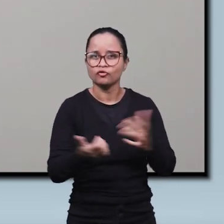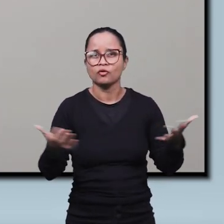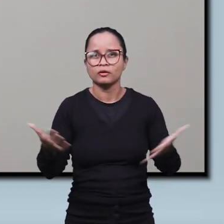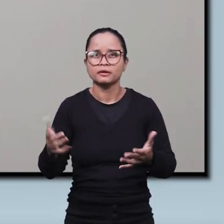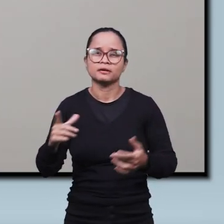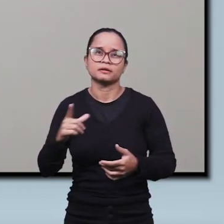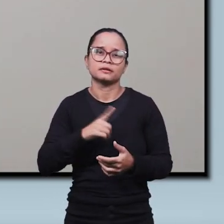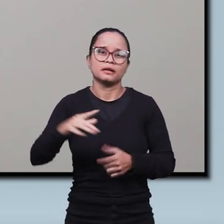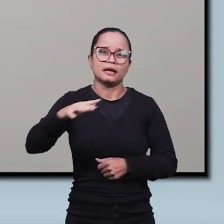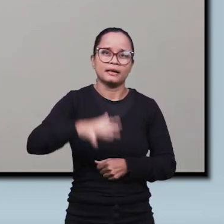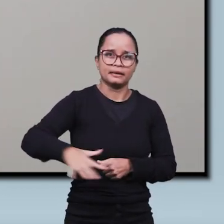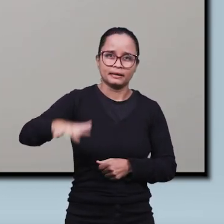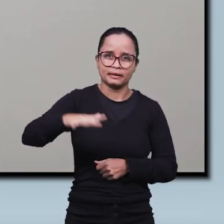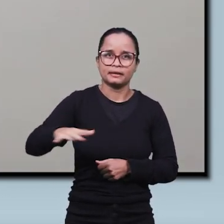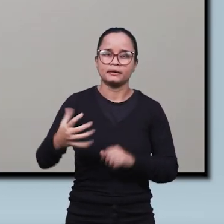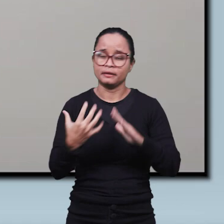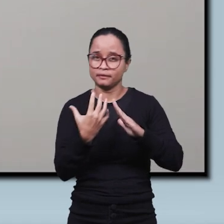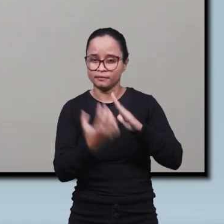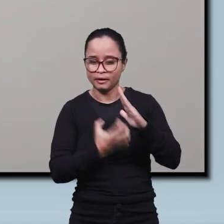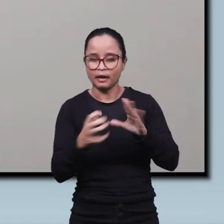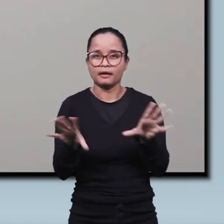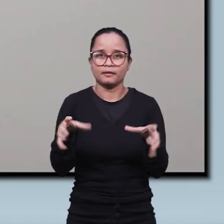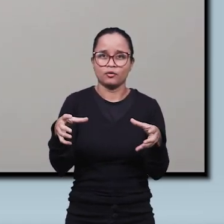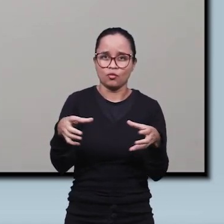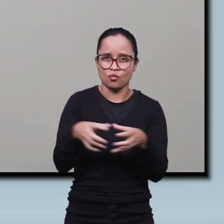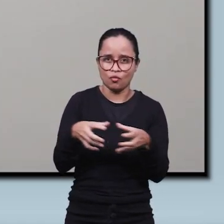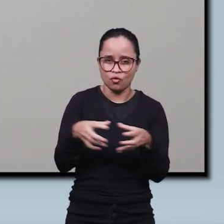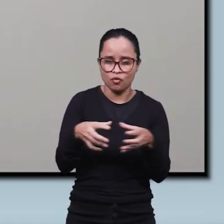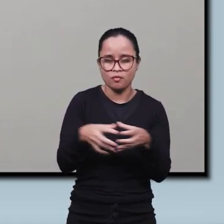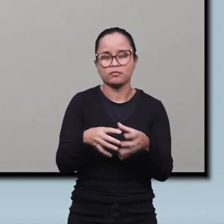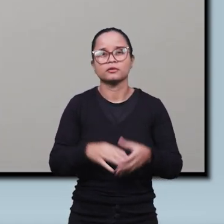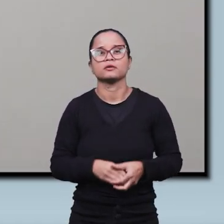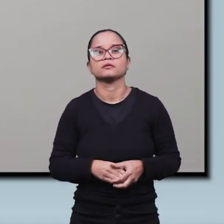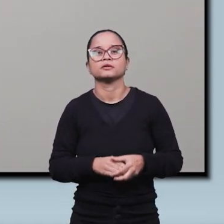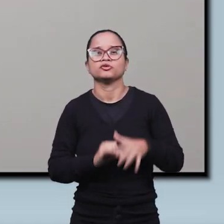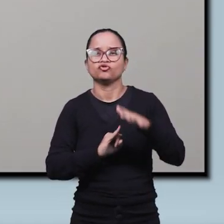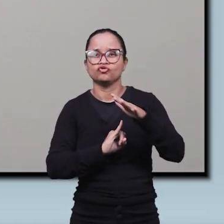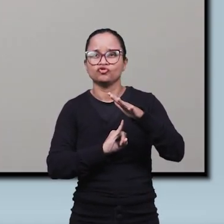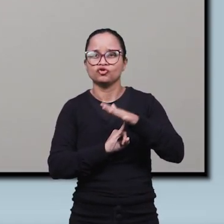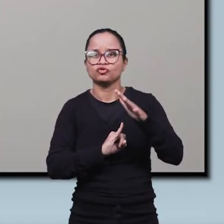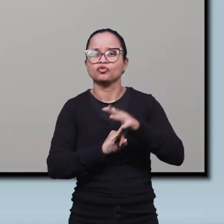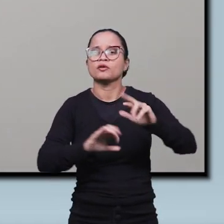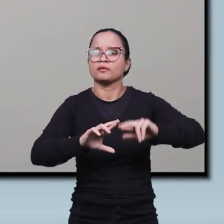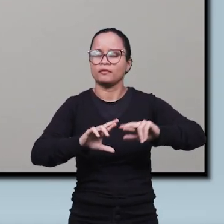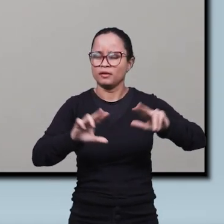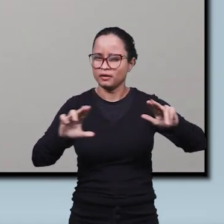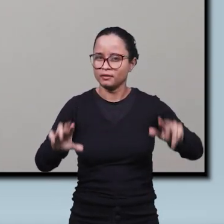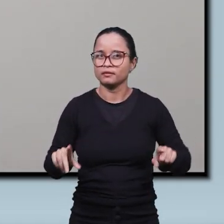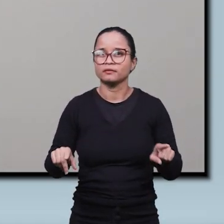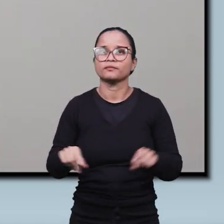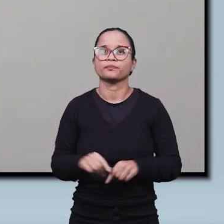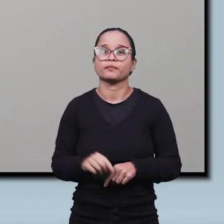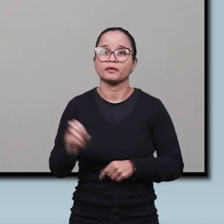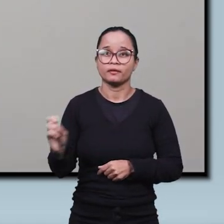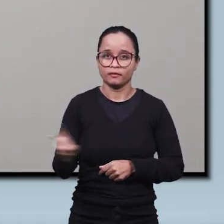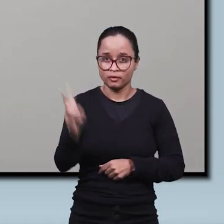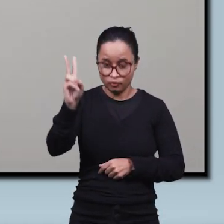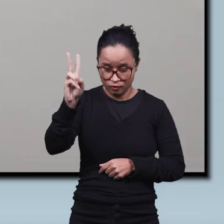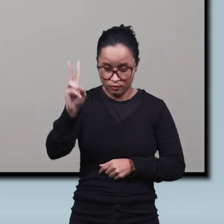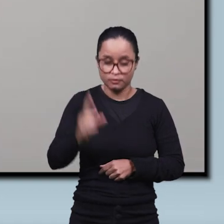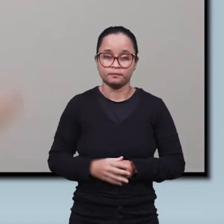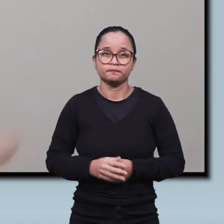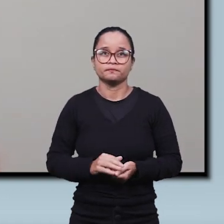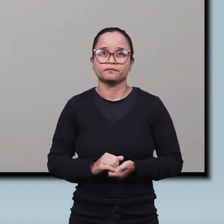existem áreas e empresas e grupos e instituições que valorizam aquele que